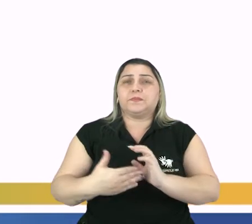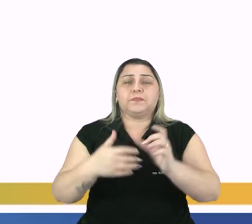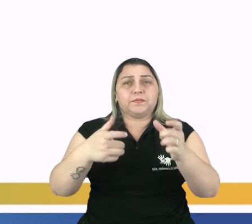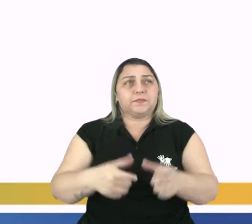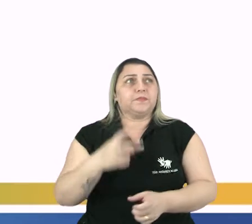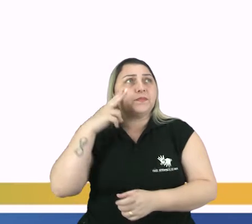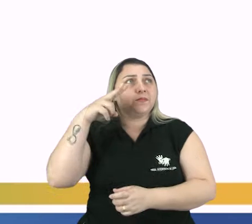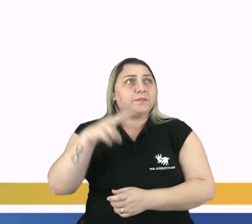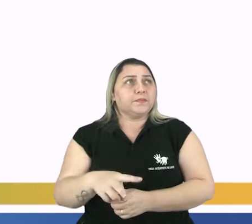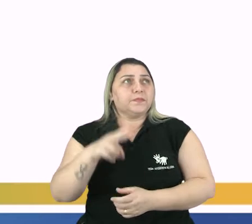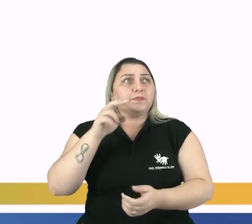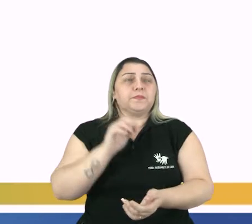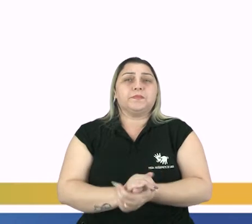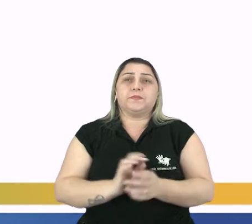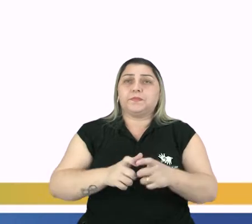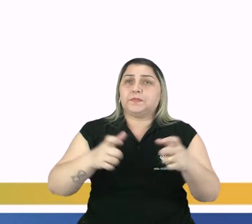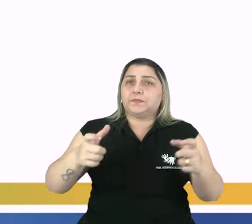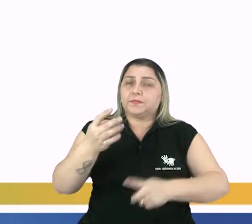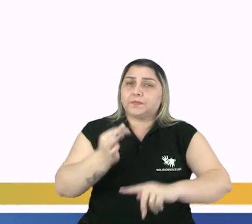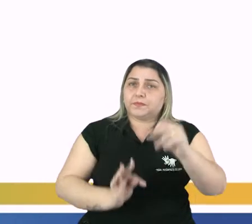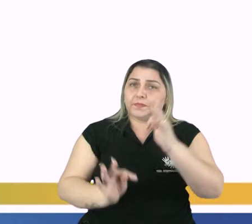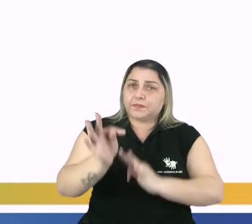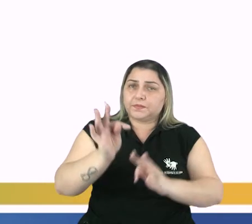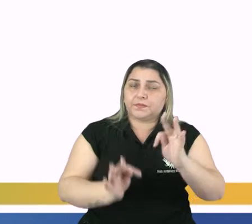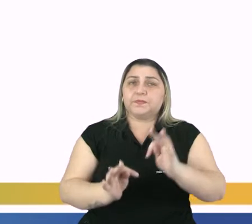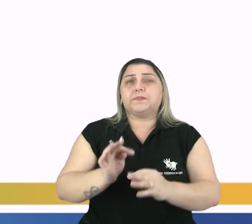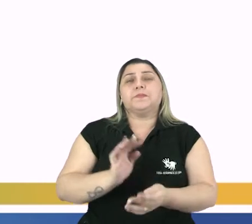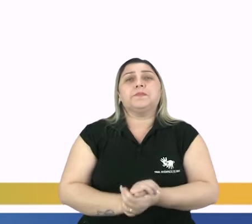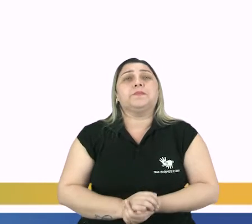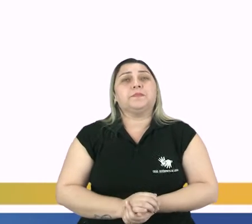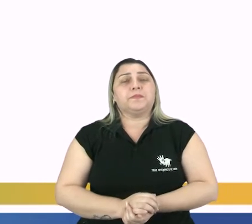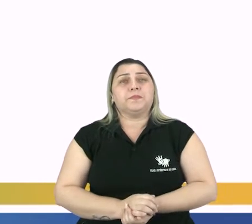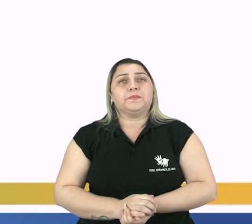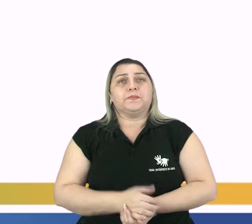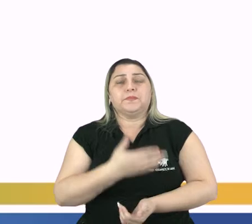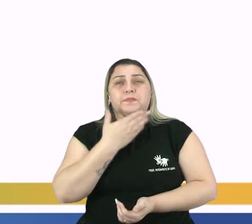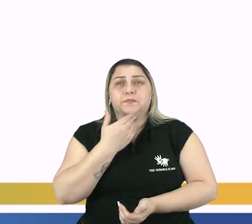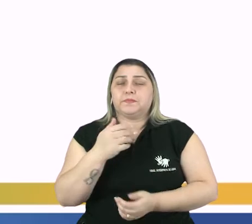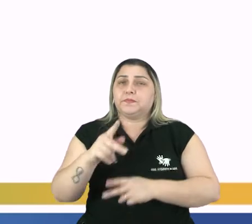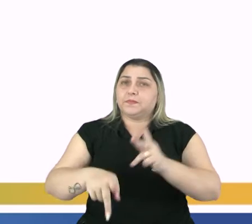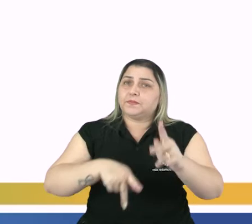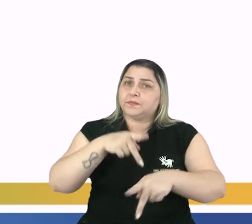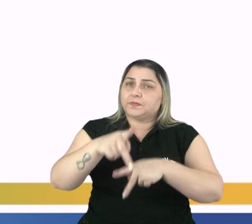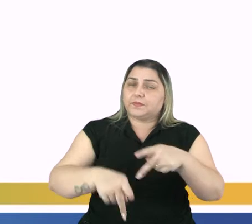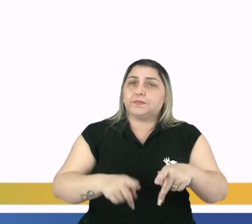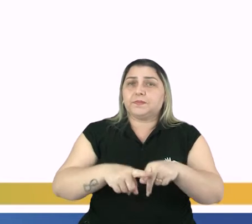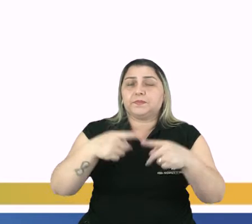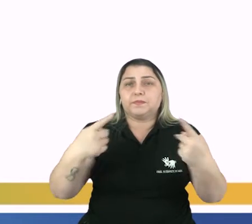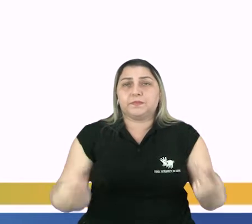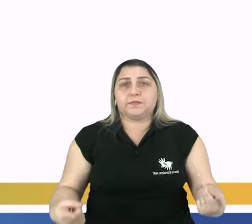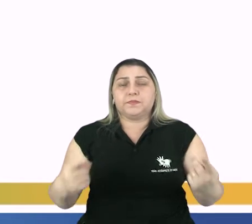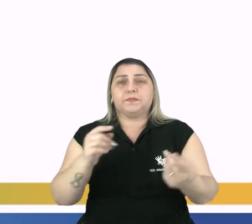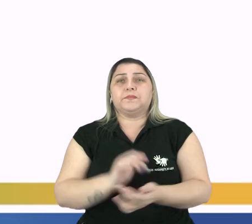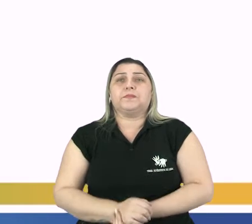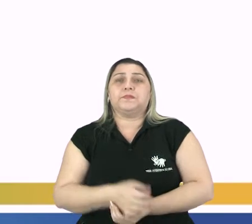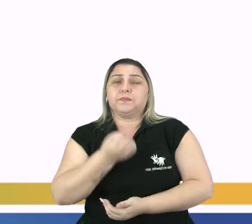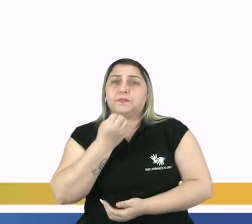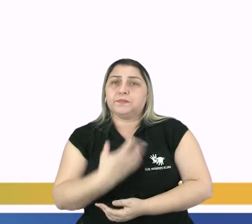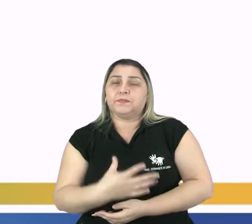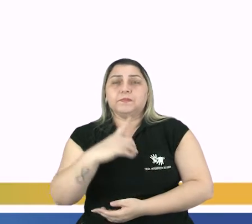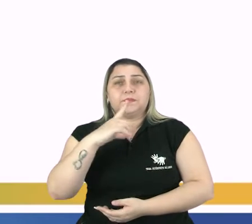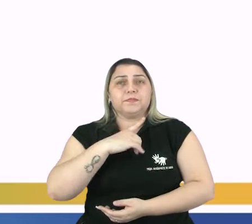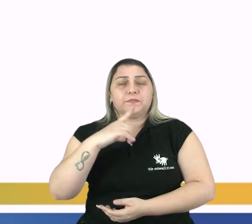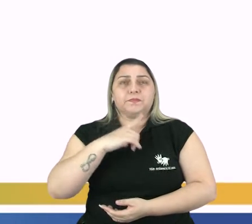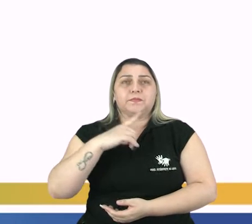a gente vê esse aumento da tecnologia, que vem favorecendo a população. Mas nem tudo é bom. Nós vamos